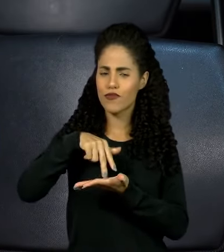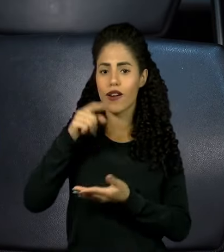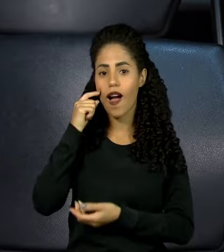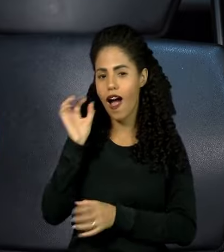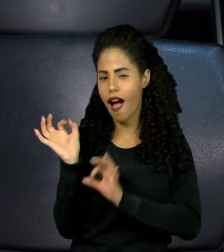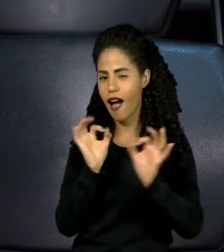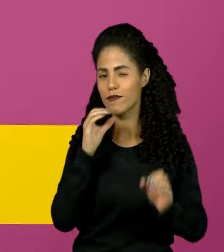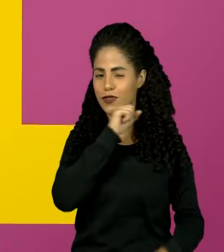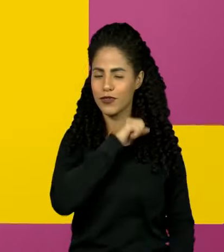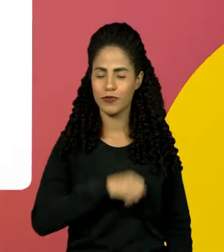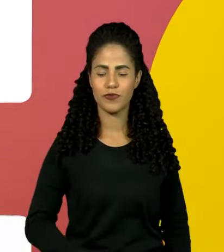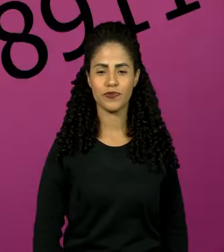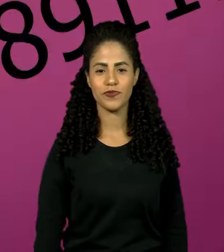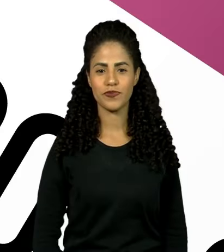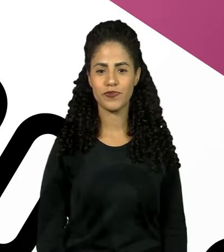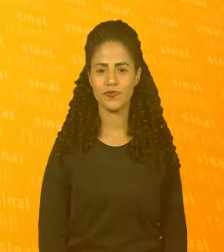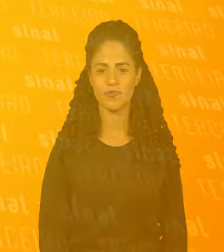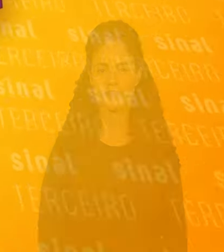acompanhe